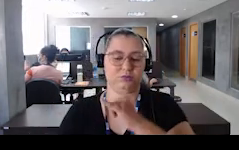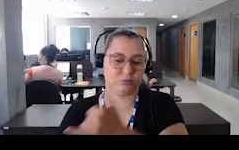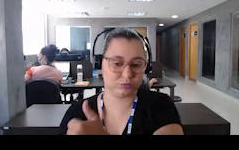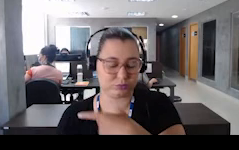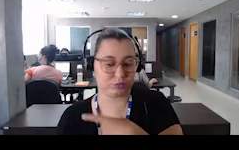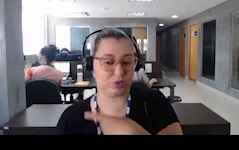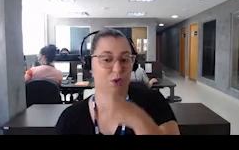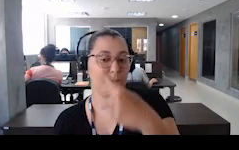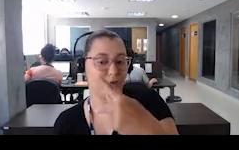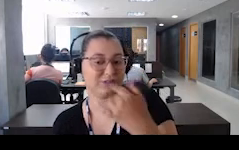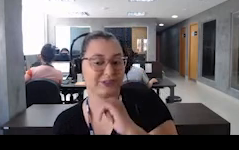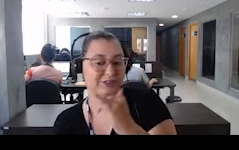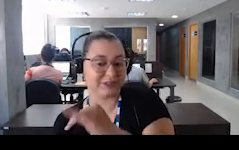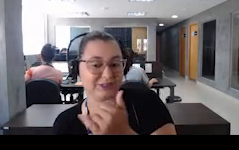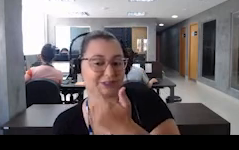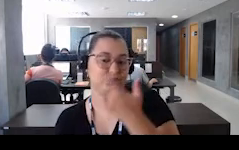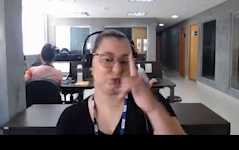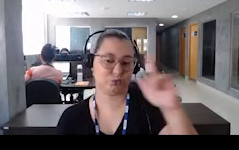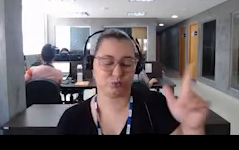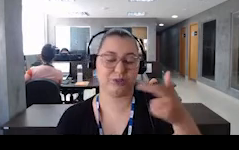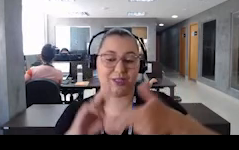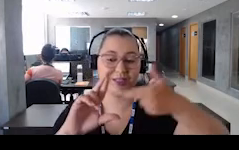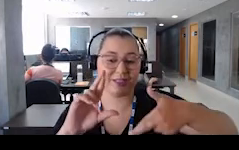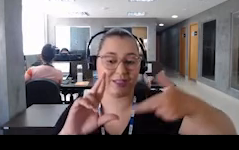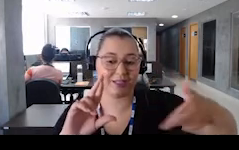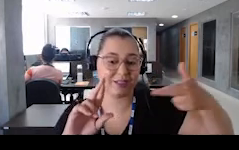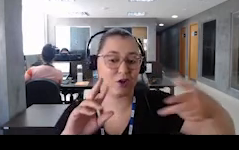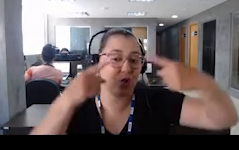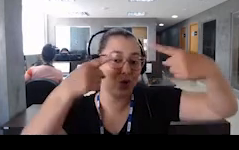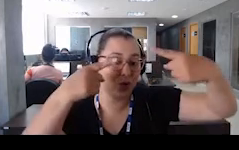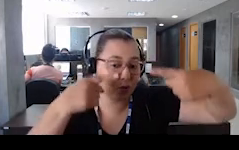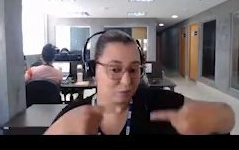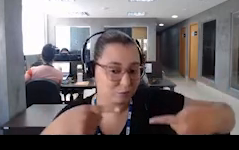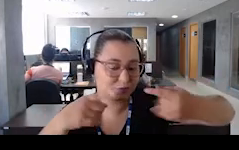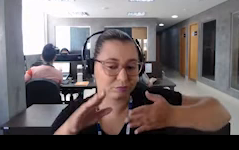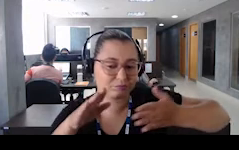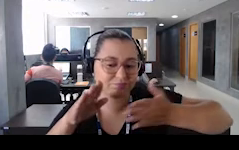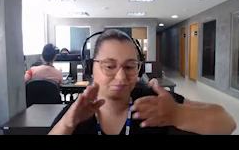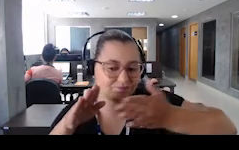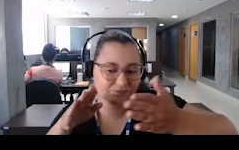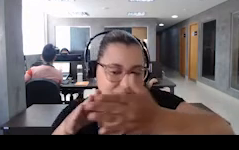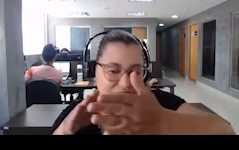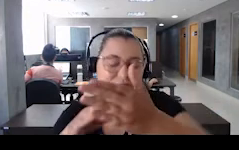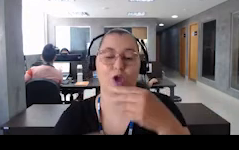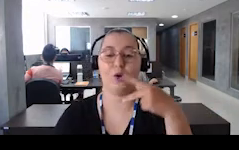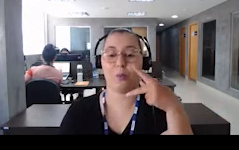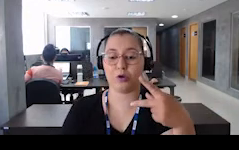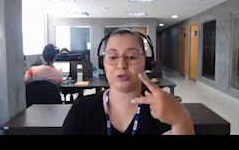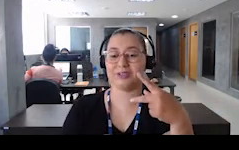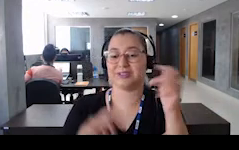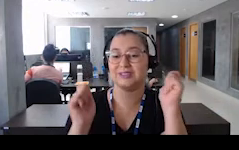uma coisa, potência elétrica é outra. O que é resistência? É oposição à passagem de corrente. Que é